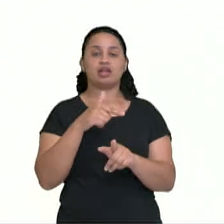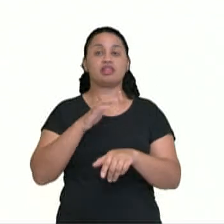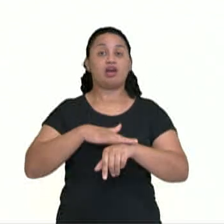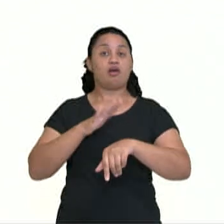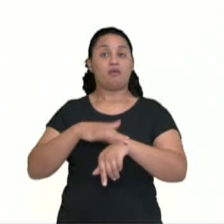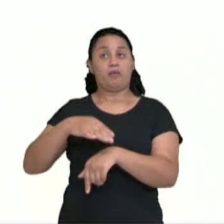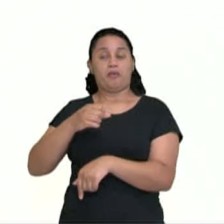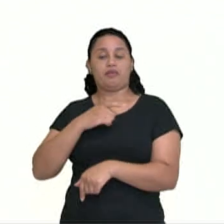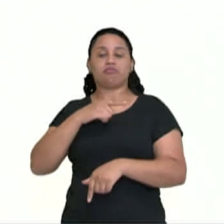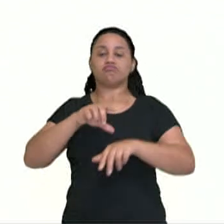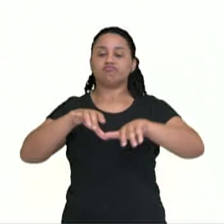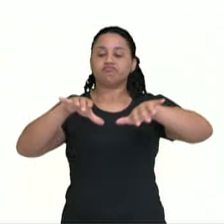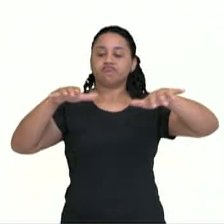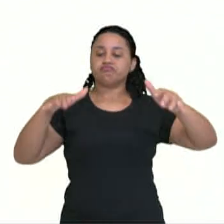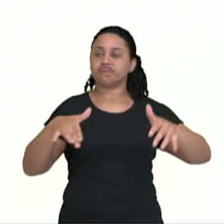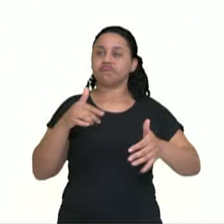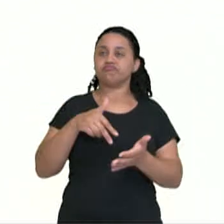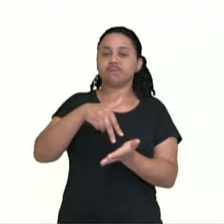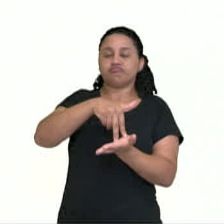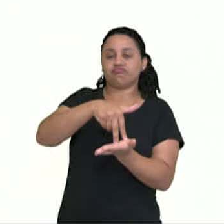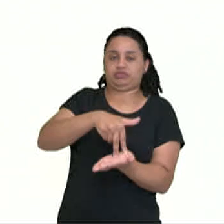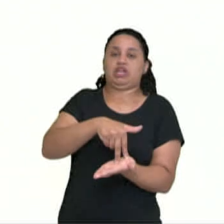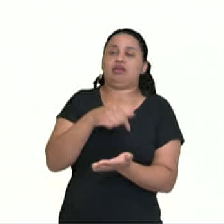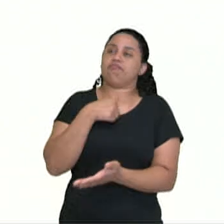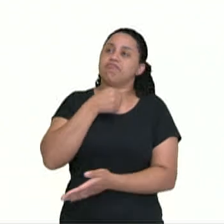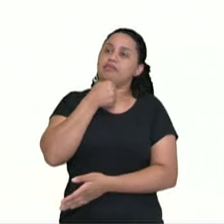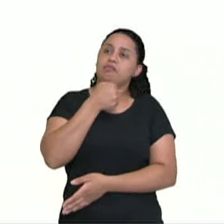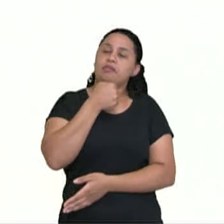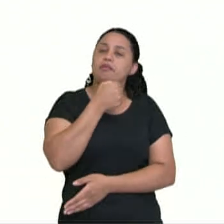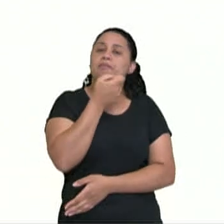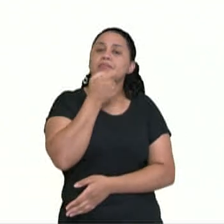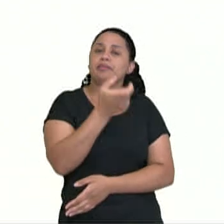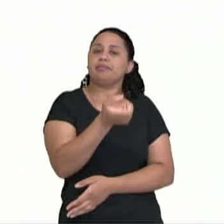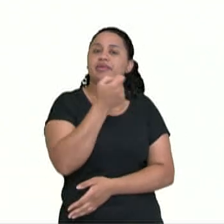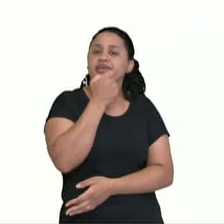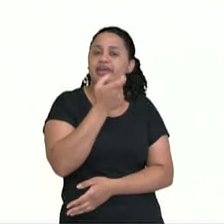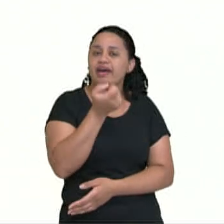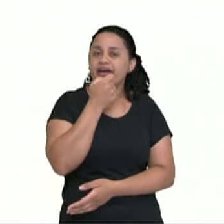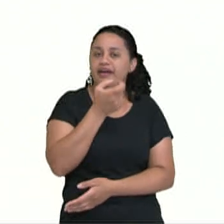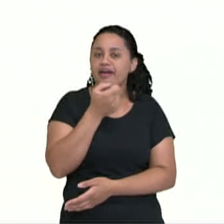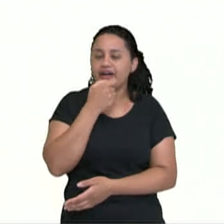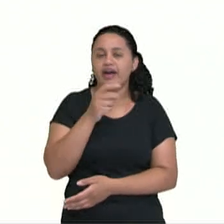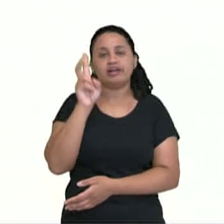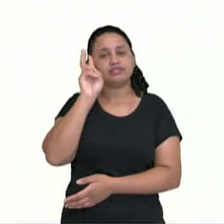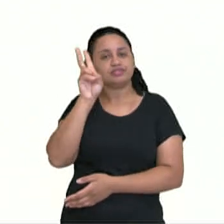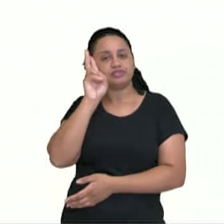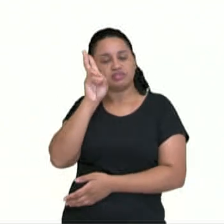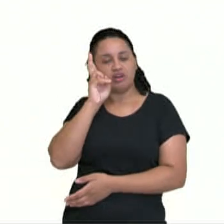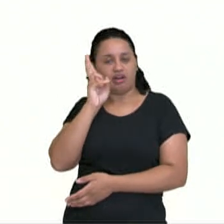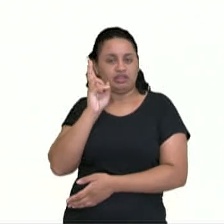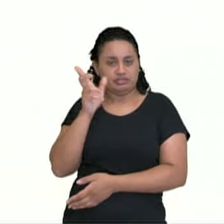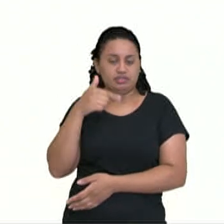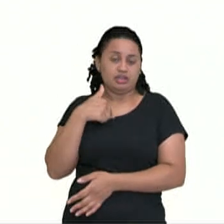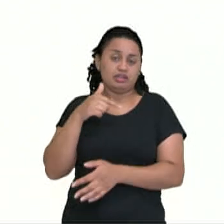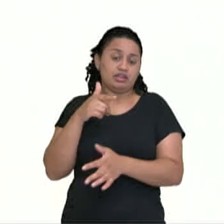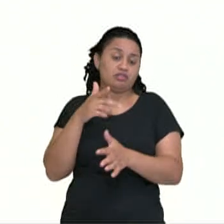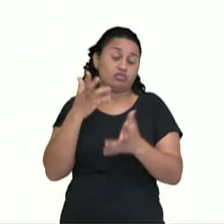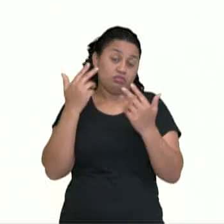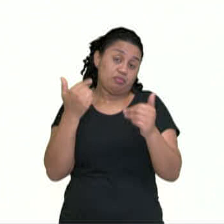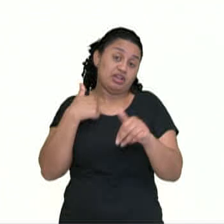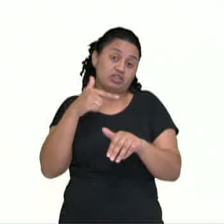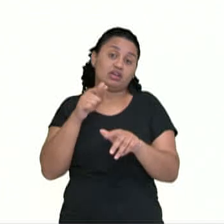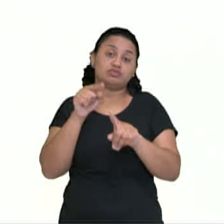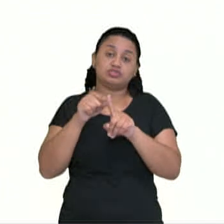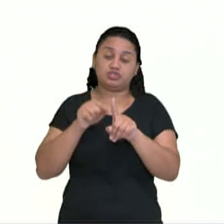vivo, tem um palco, e aí o comediante fica ali contando as histórias e normalmente elas são